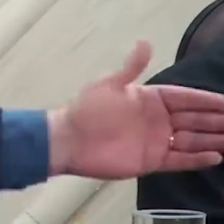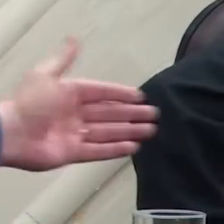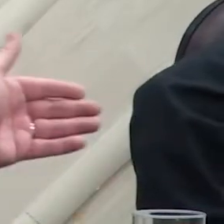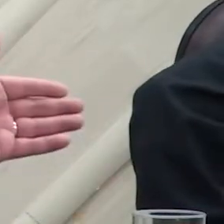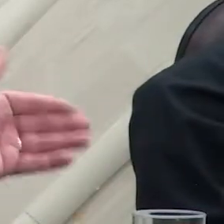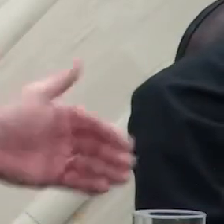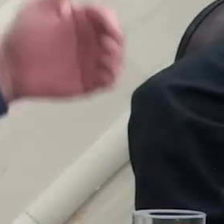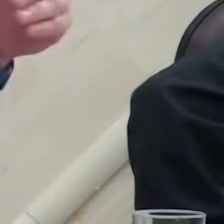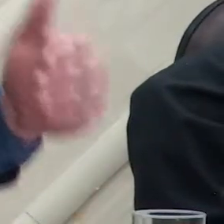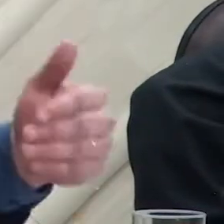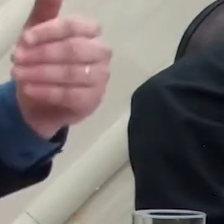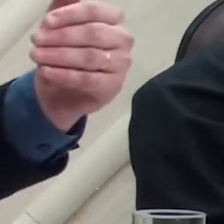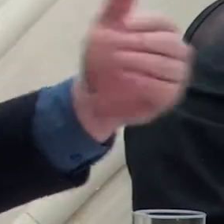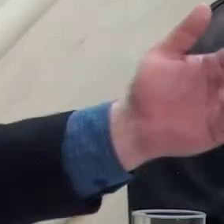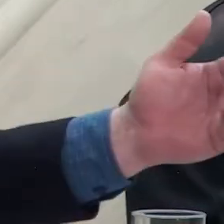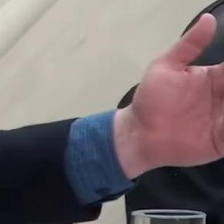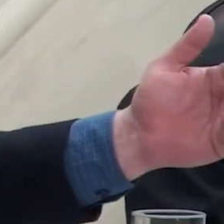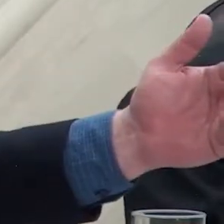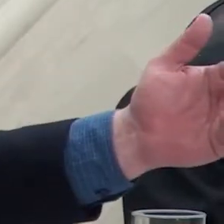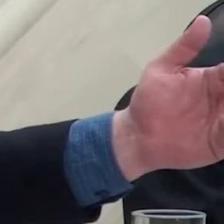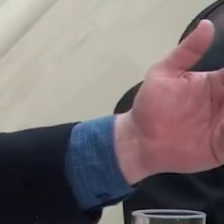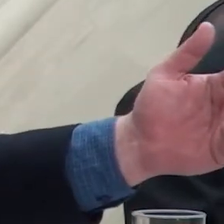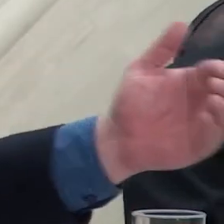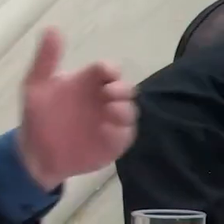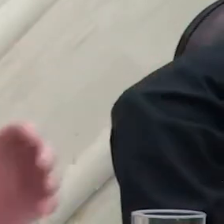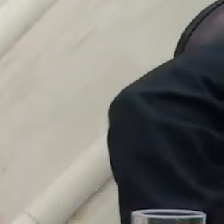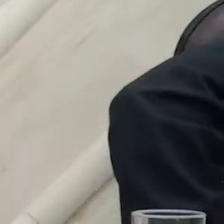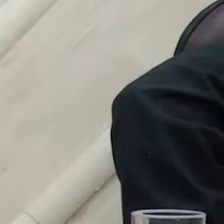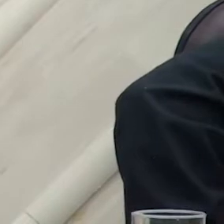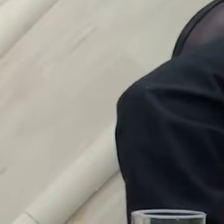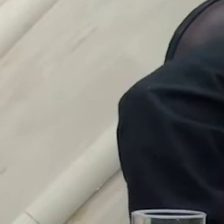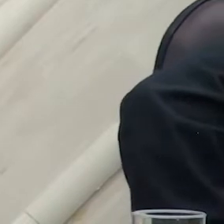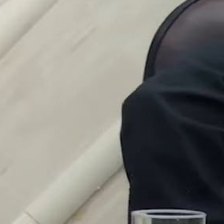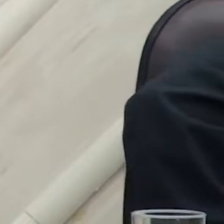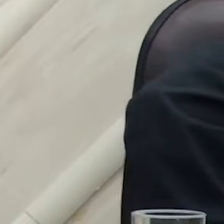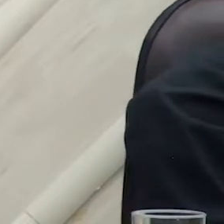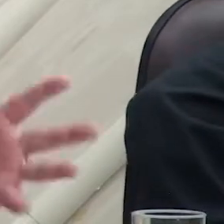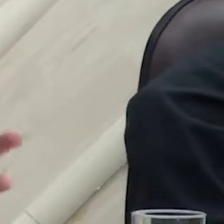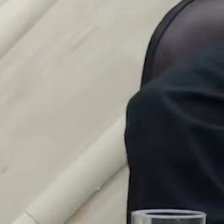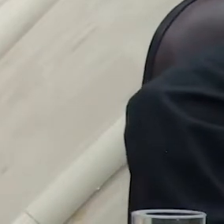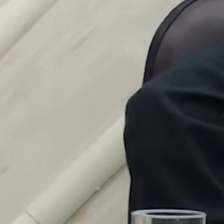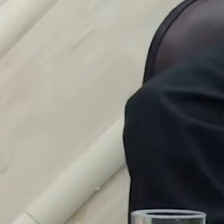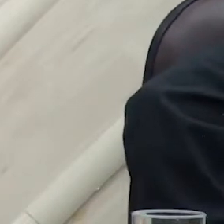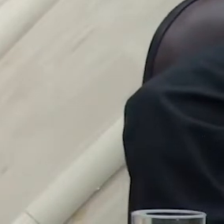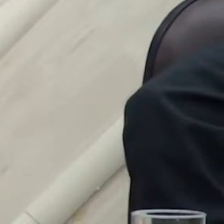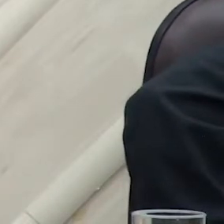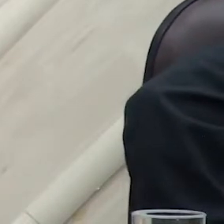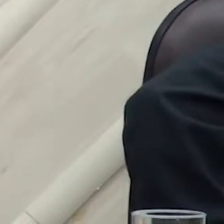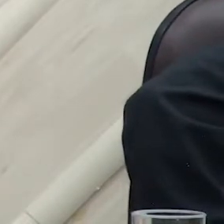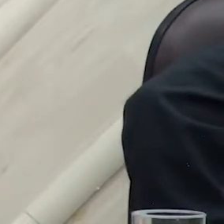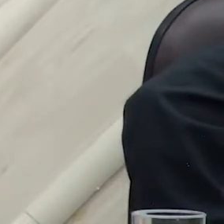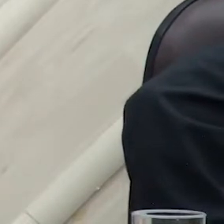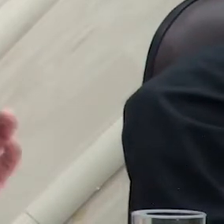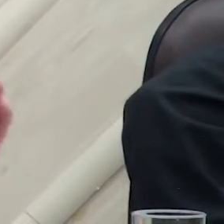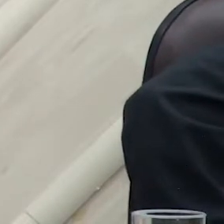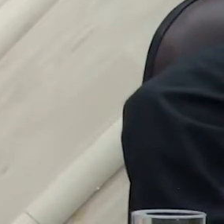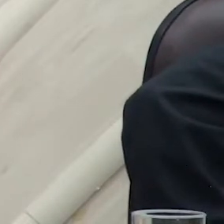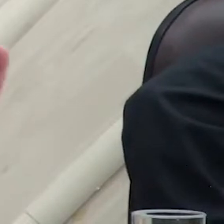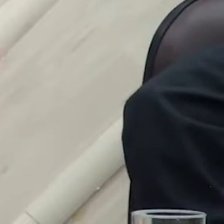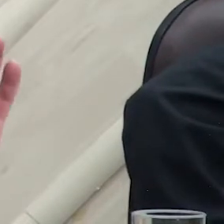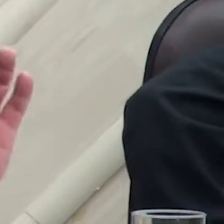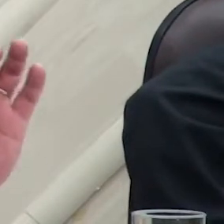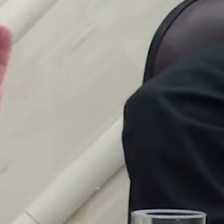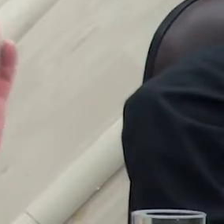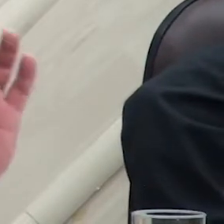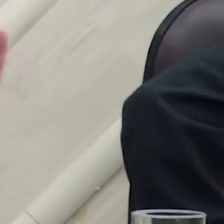mais longínquos, às vezes até de bote, que é o caso da Amazônia, para fazer essa entrega. Na